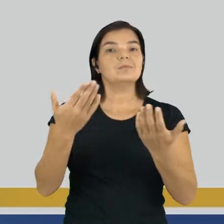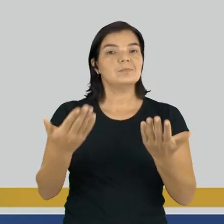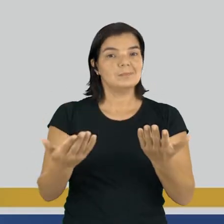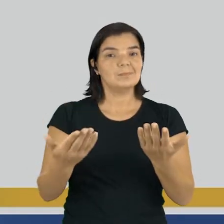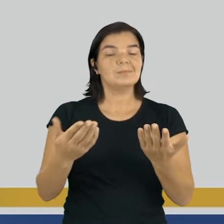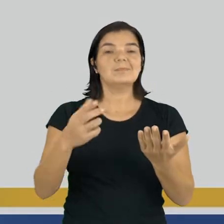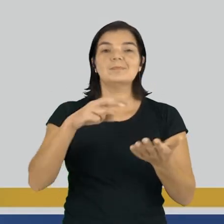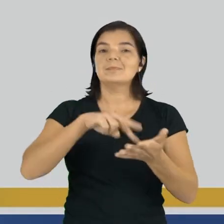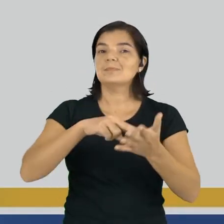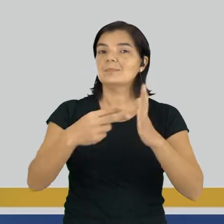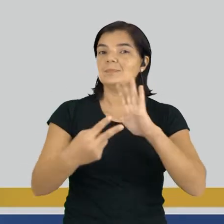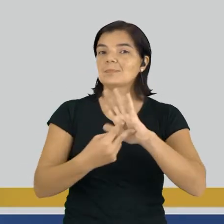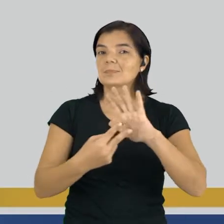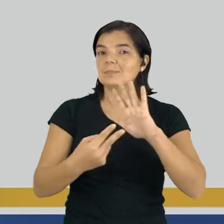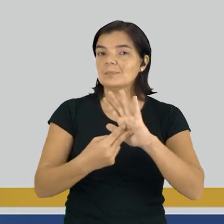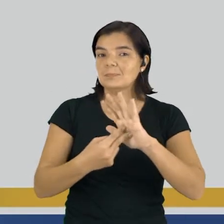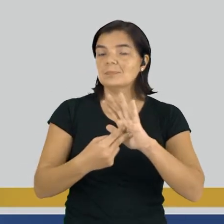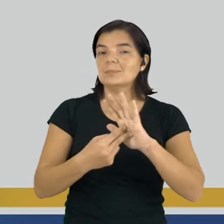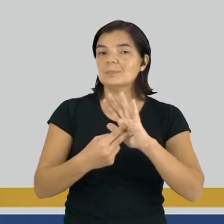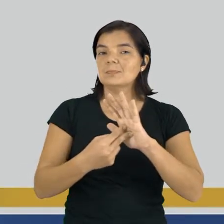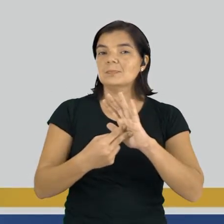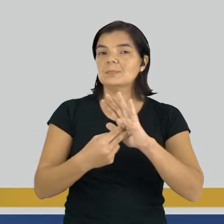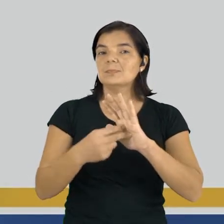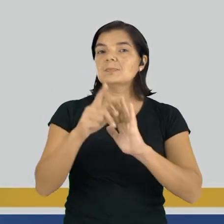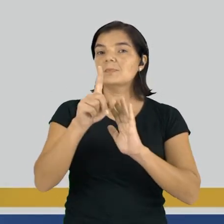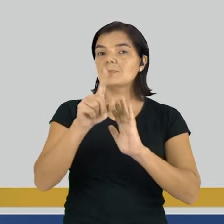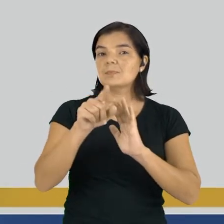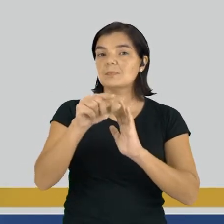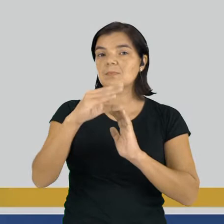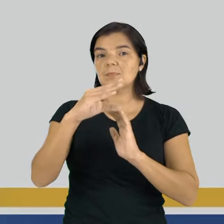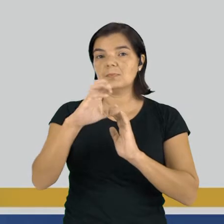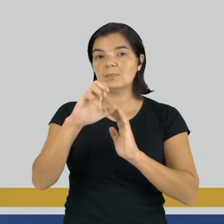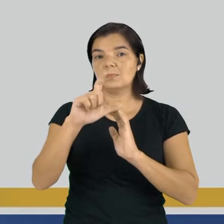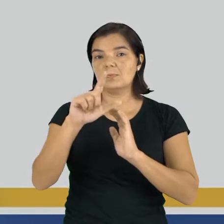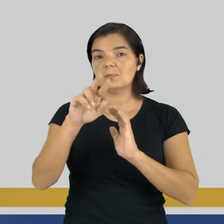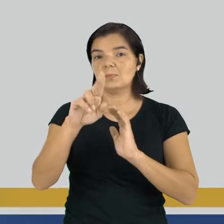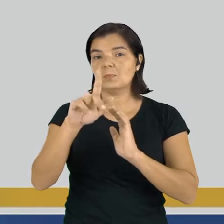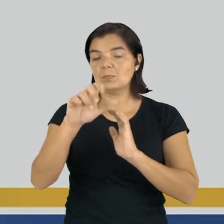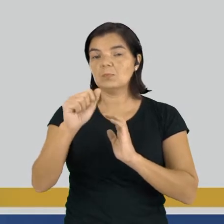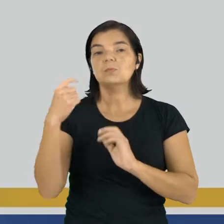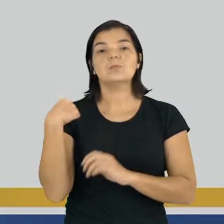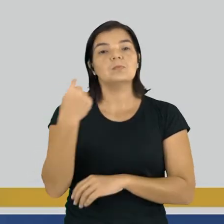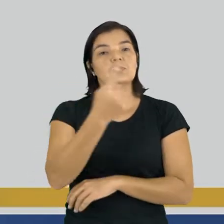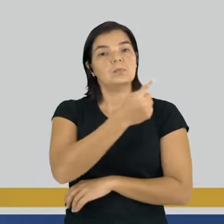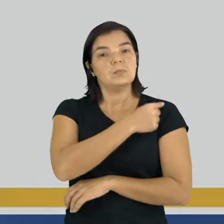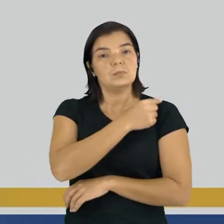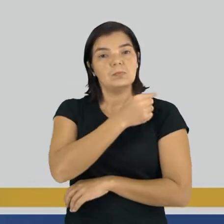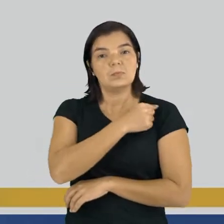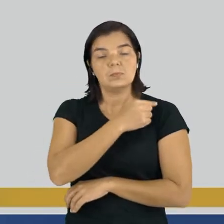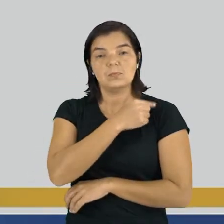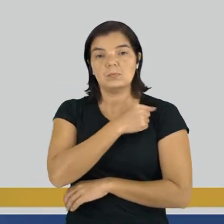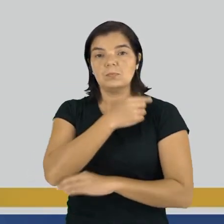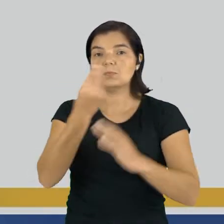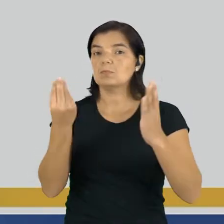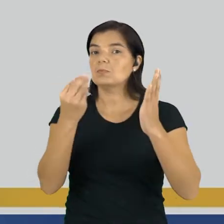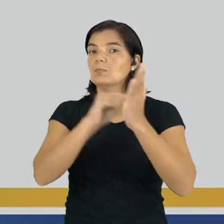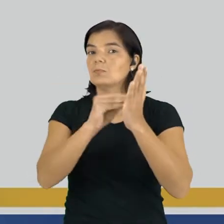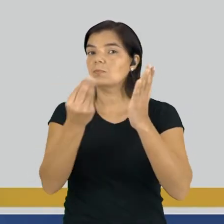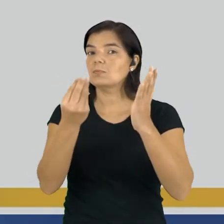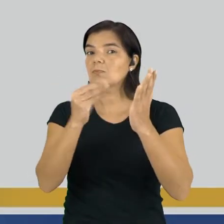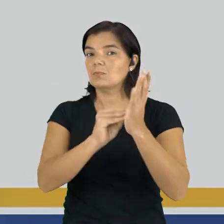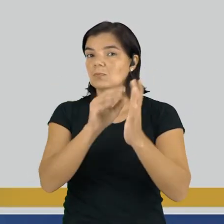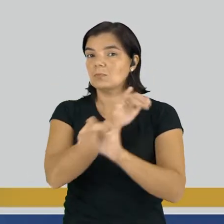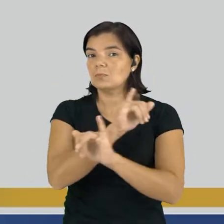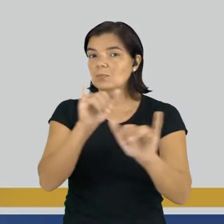Aí onde está esse preenchimento é a célula onde nós vamos inserir todos